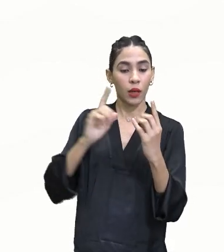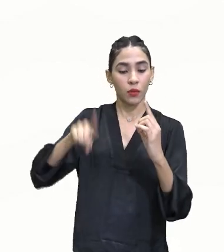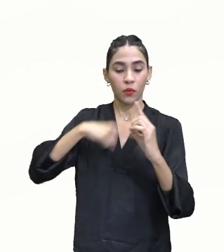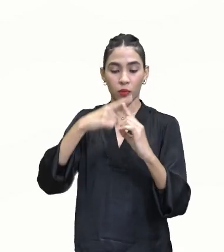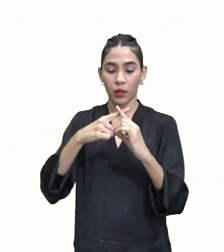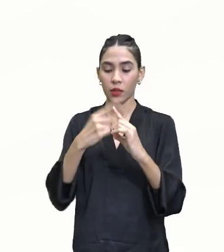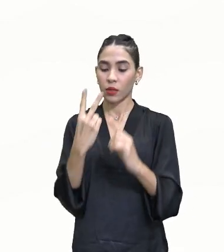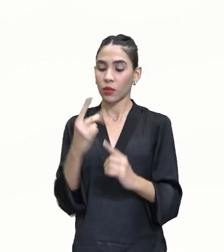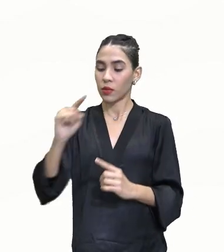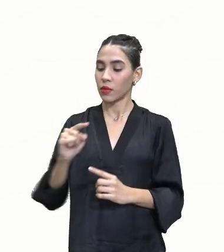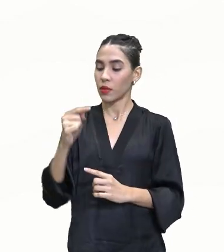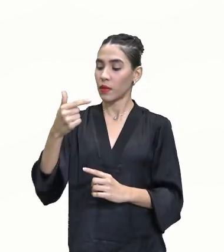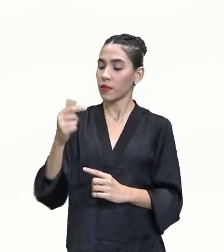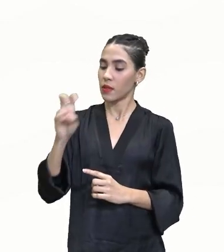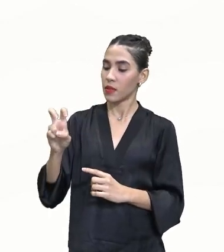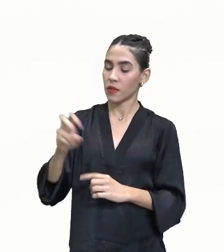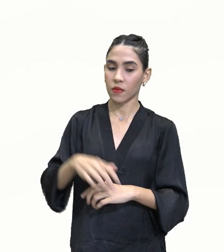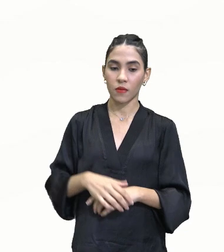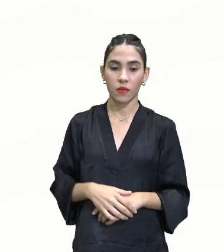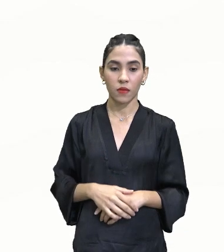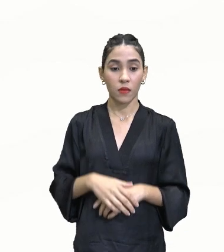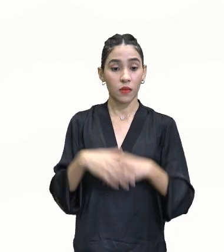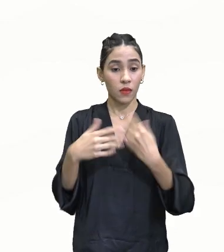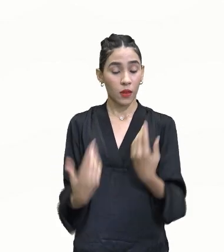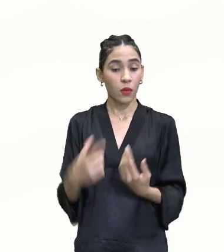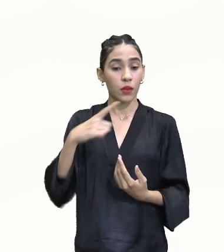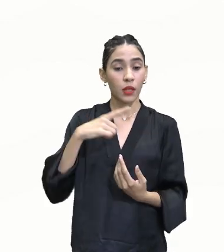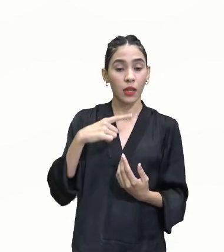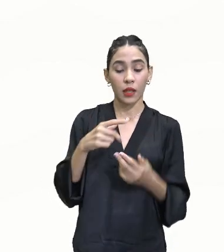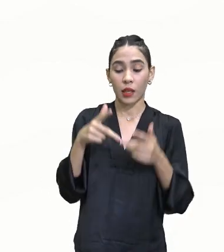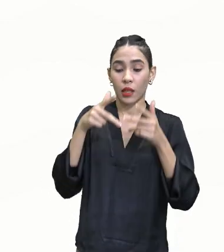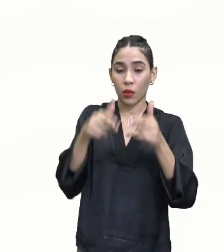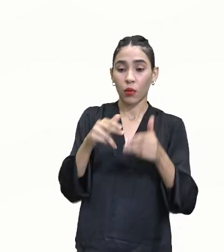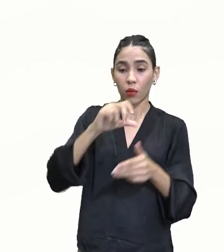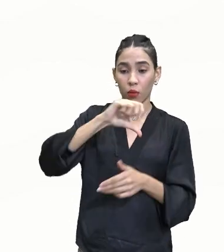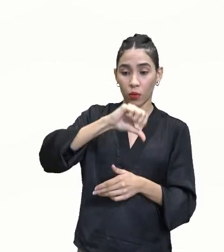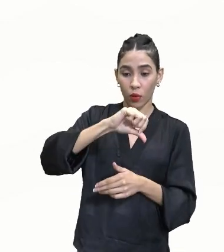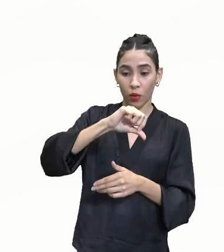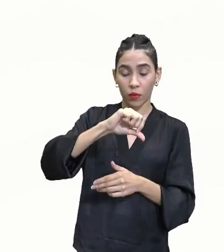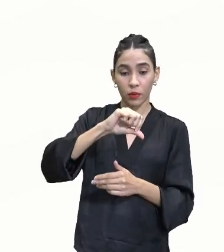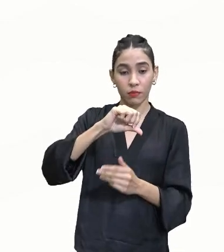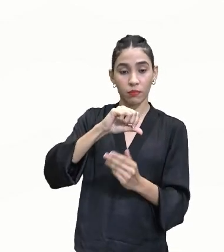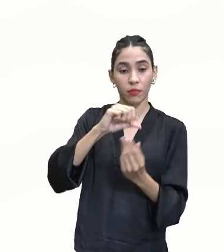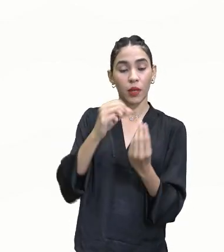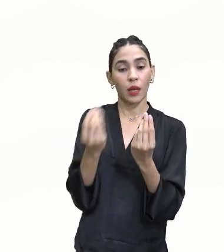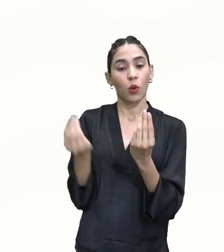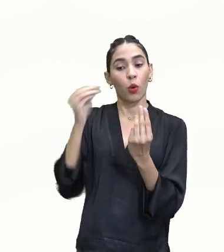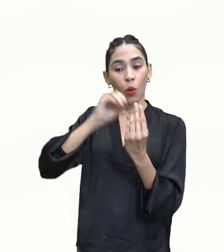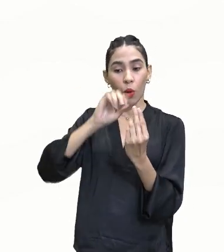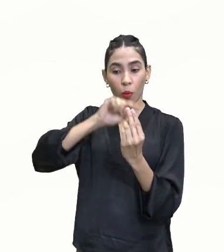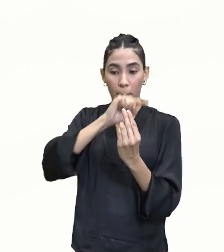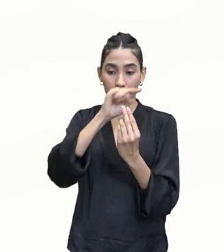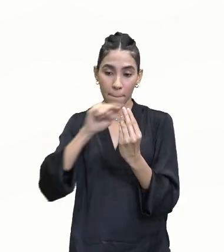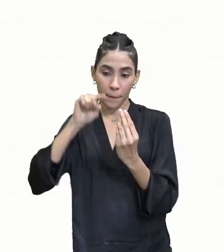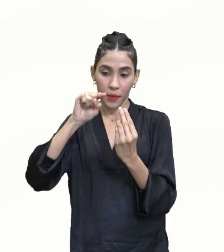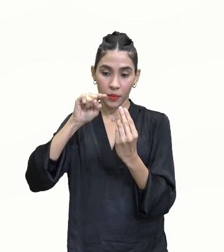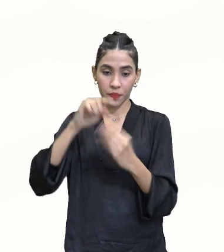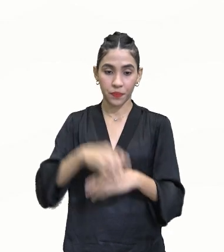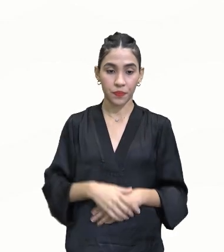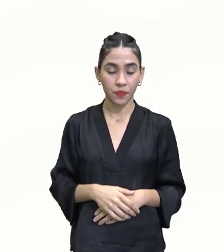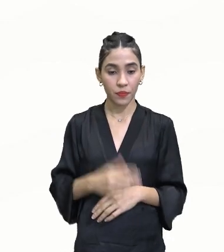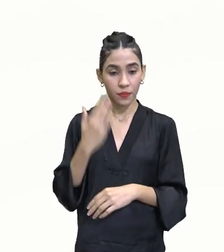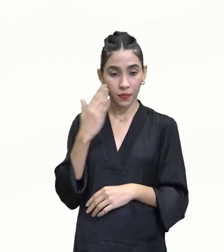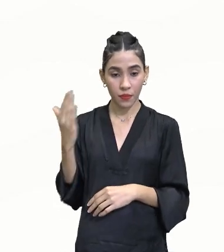vezes 2,25. Então, eu tenho que isso é igual a 9. Repete o π. E a resposta vai ficar desse jeito